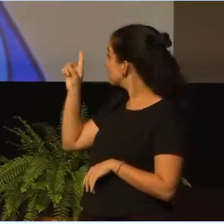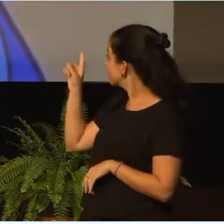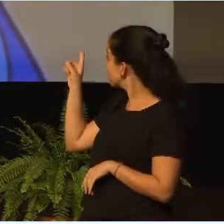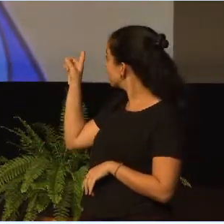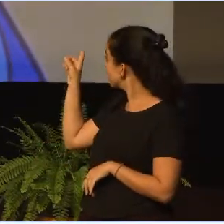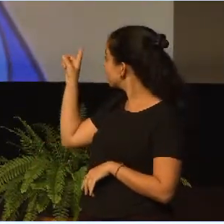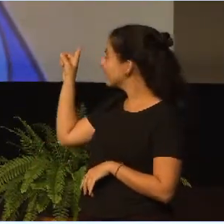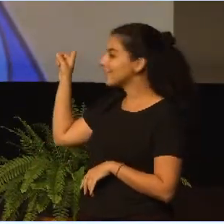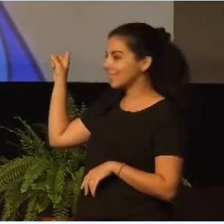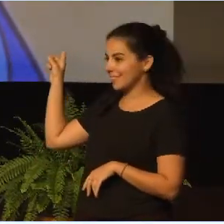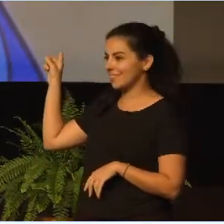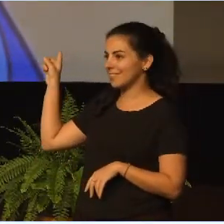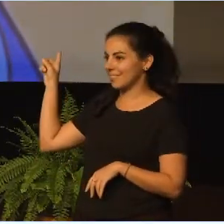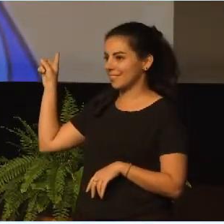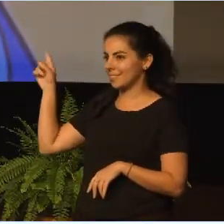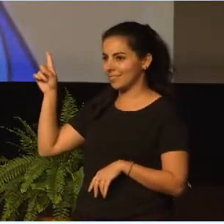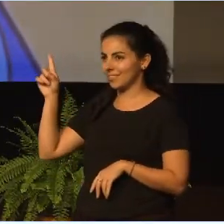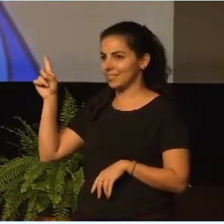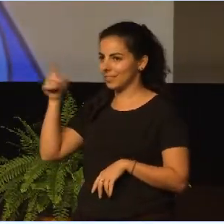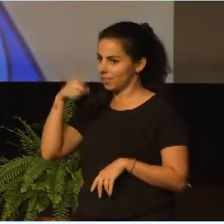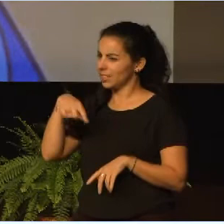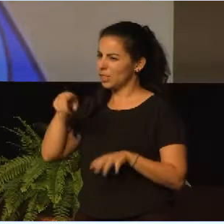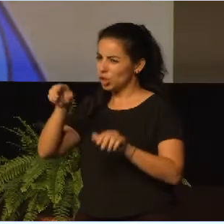Os caras falaram que era um público jovem, mas